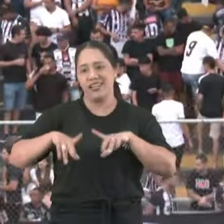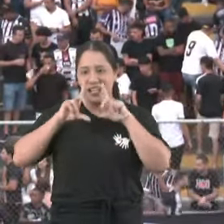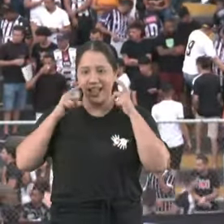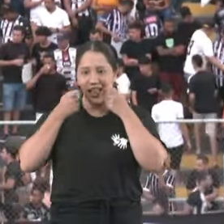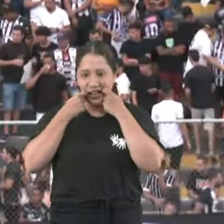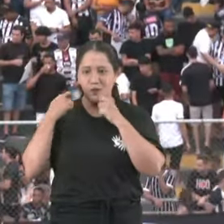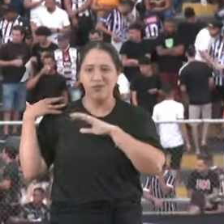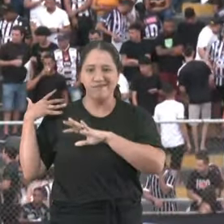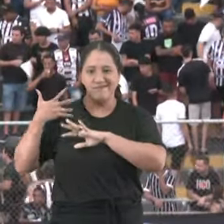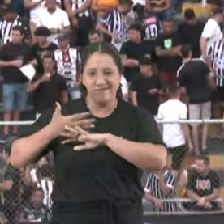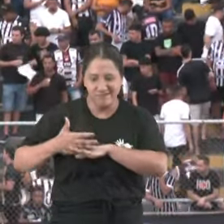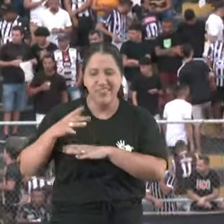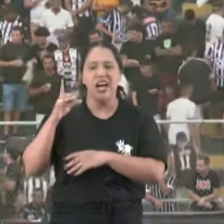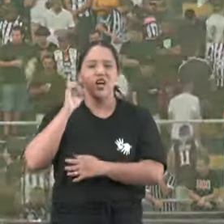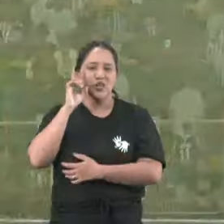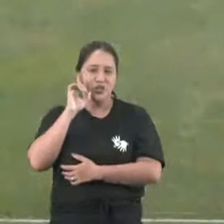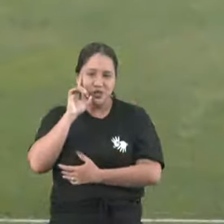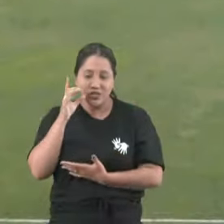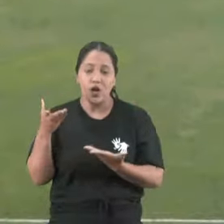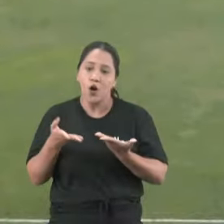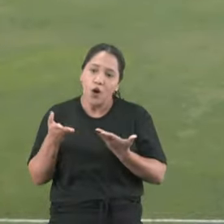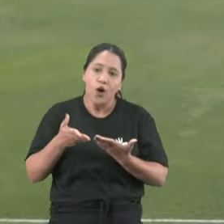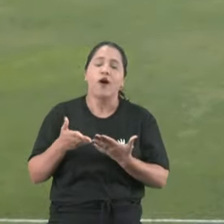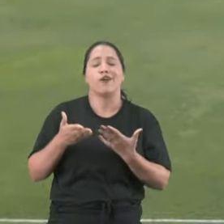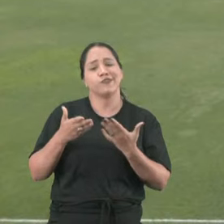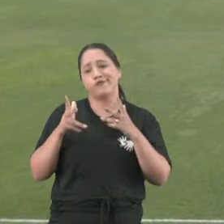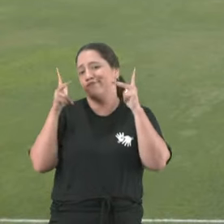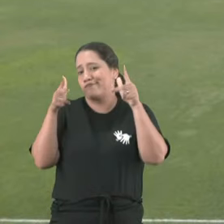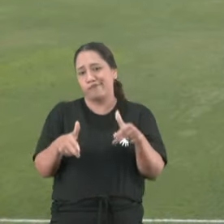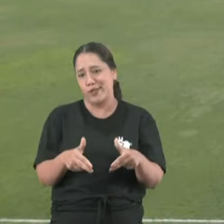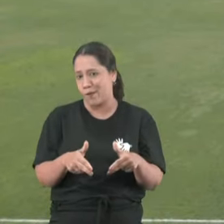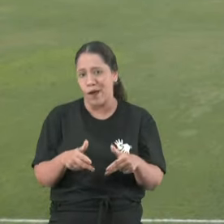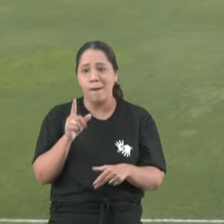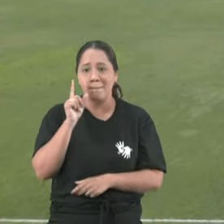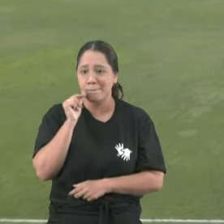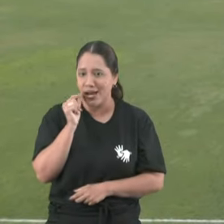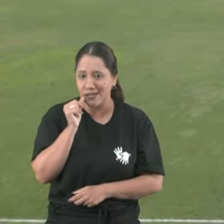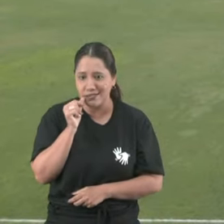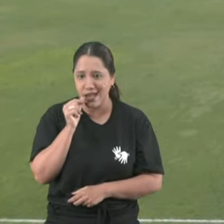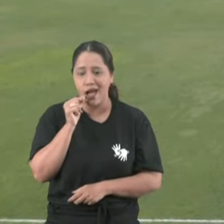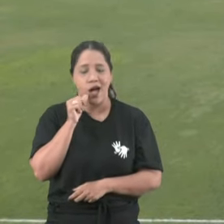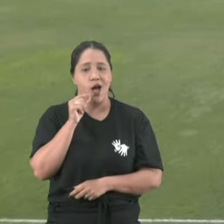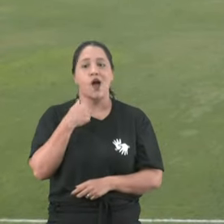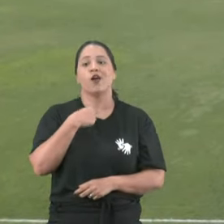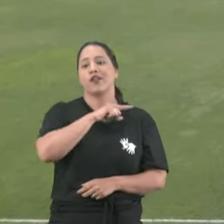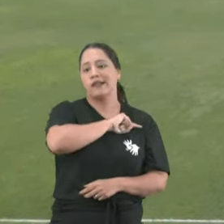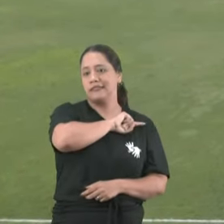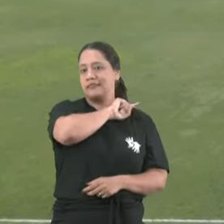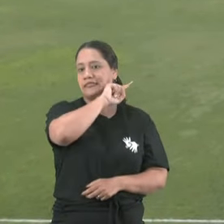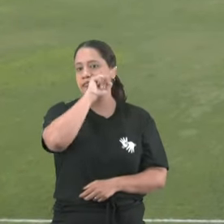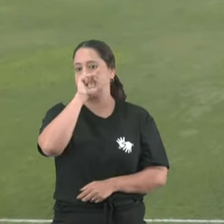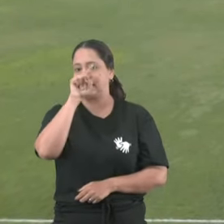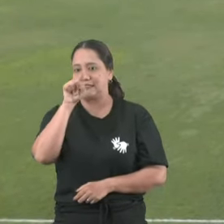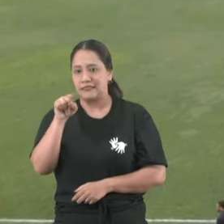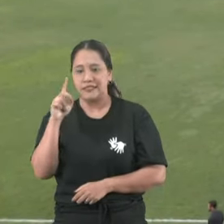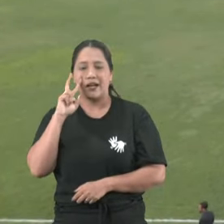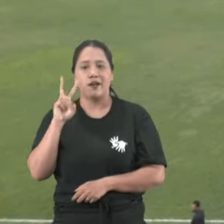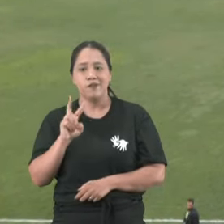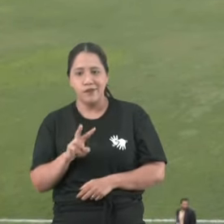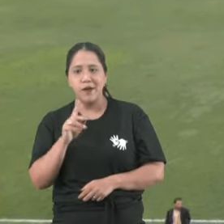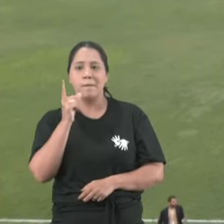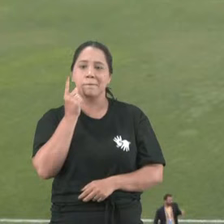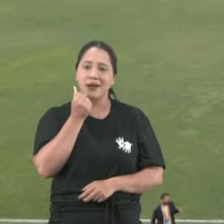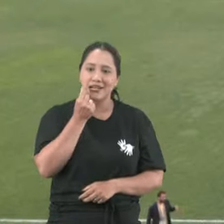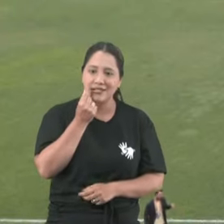nos últimos dias. Hoje não tem sido diferente, desde Maceió, a gente veio de lá acompanhando. Passa